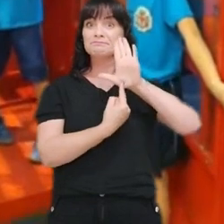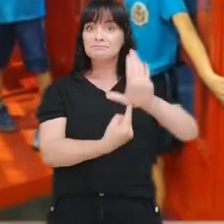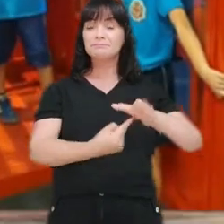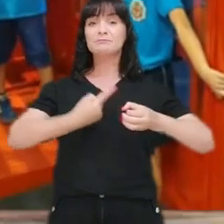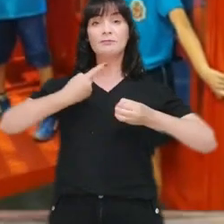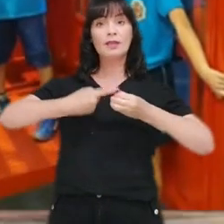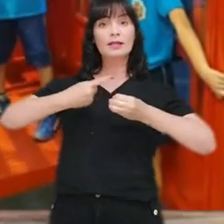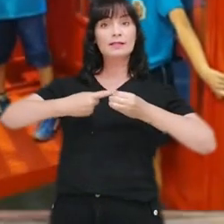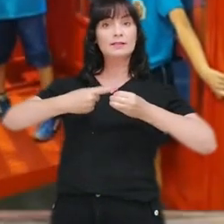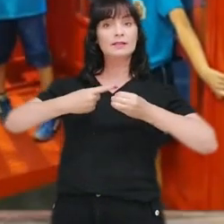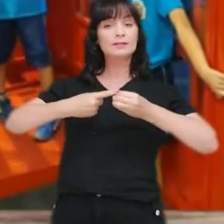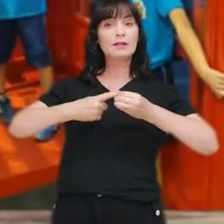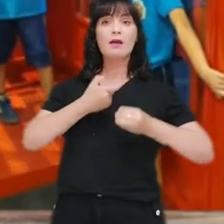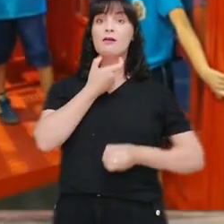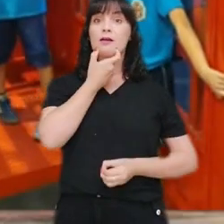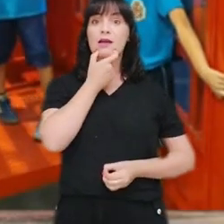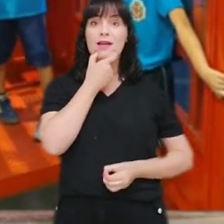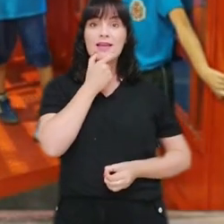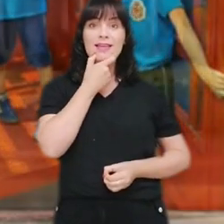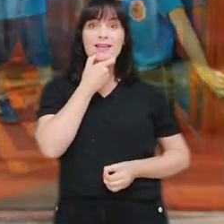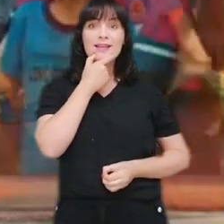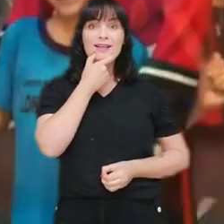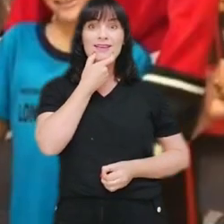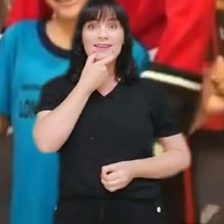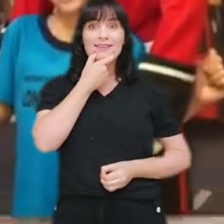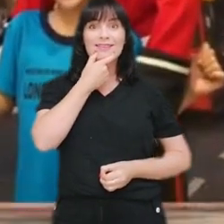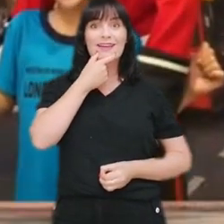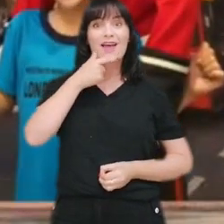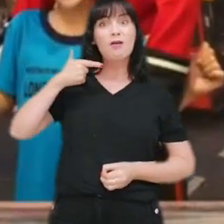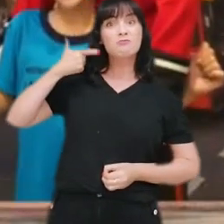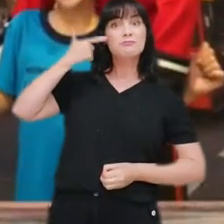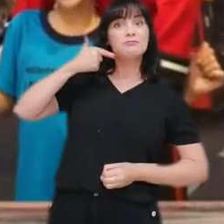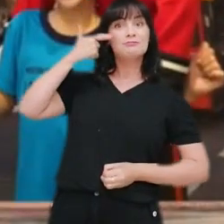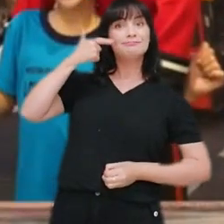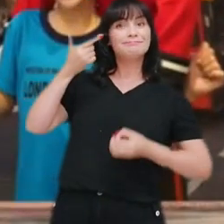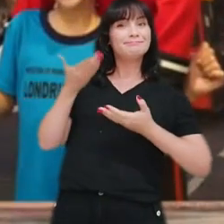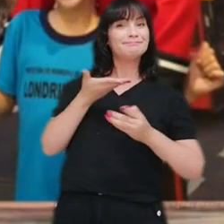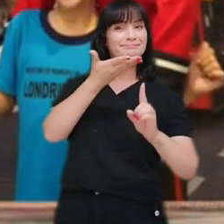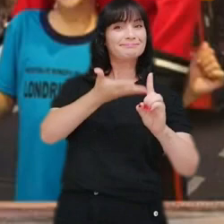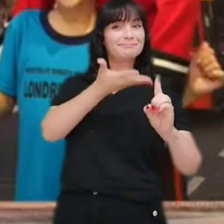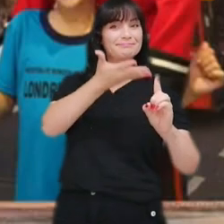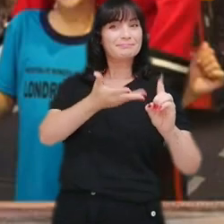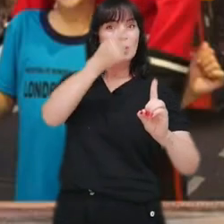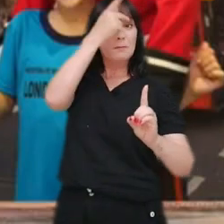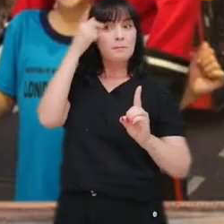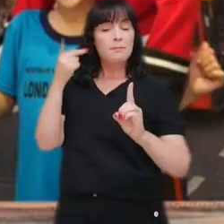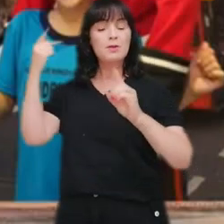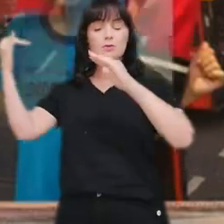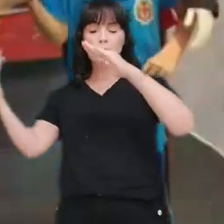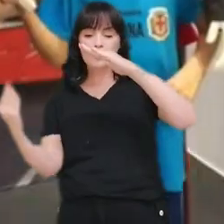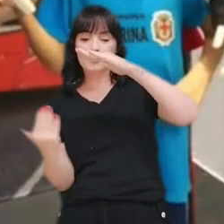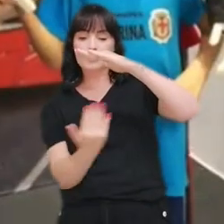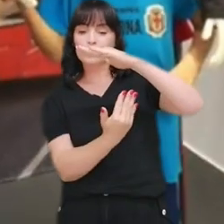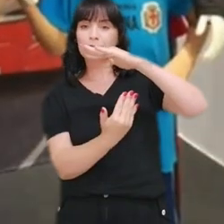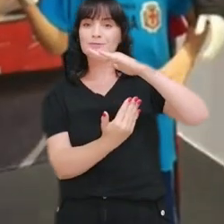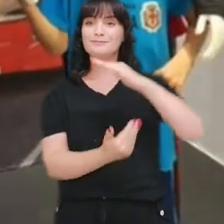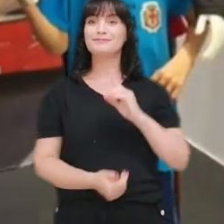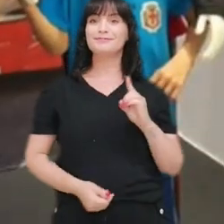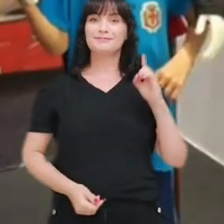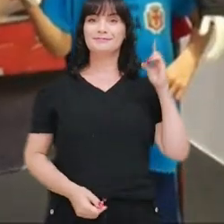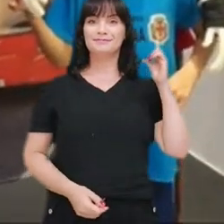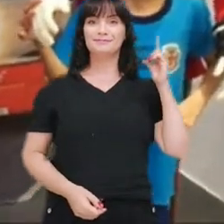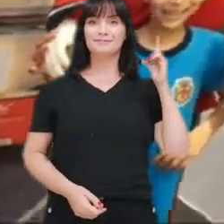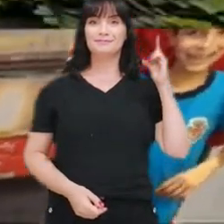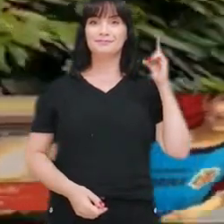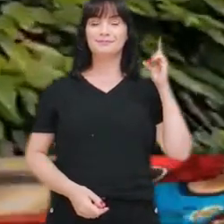de Londres, na Inglaterra, homenageando nossos colonizadores, the English people. Look,